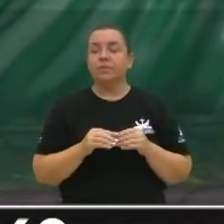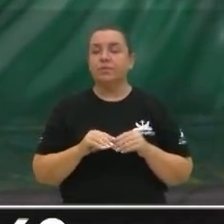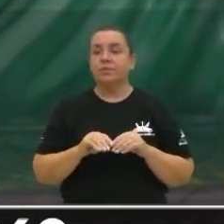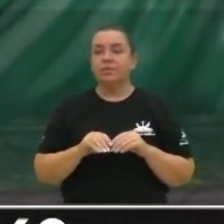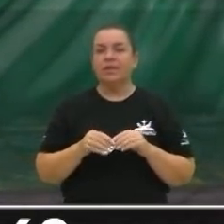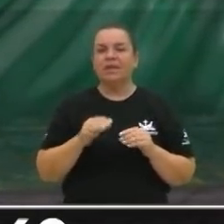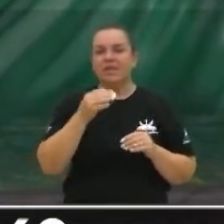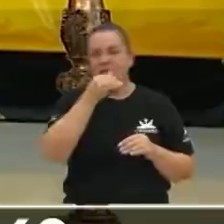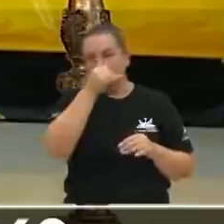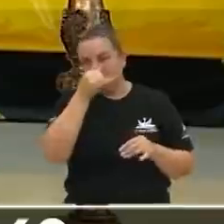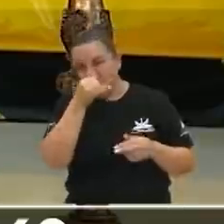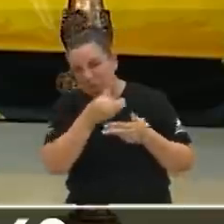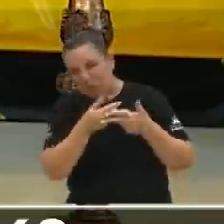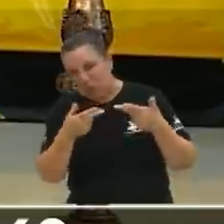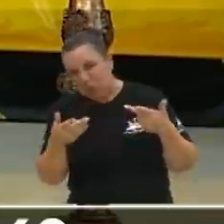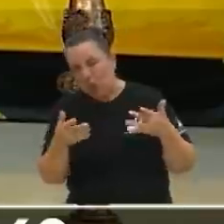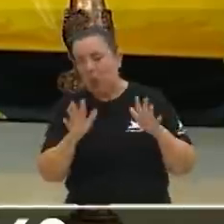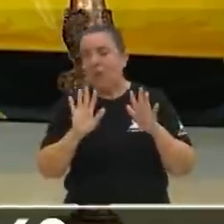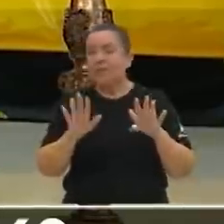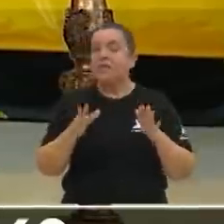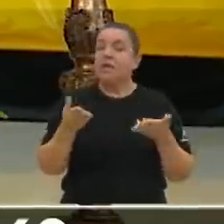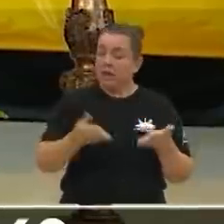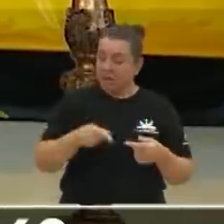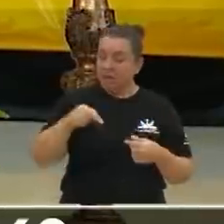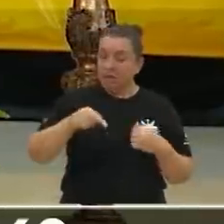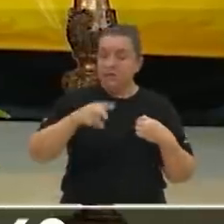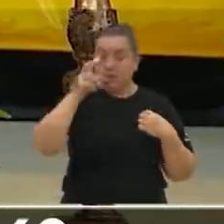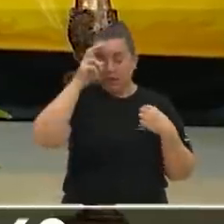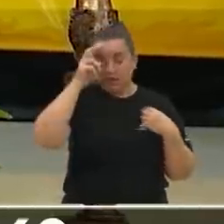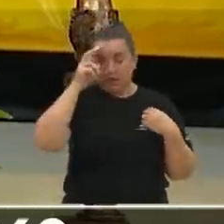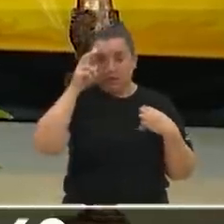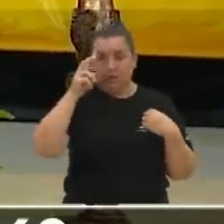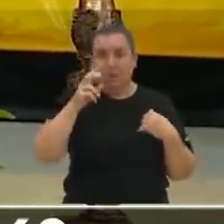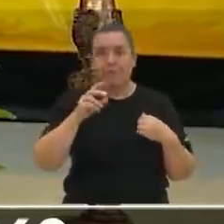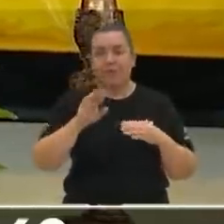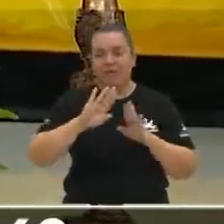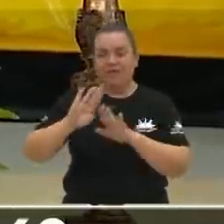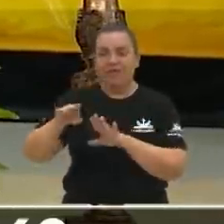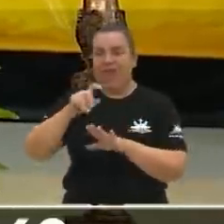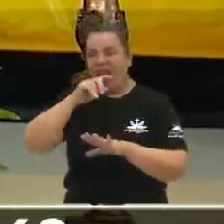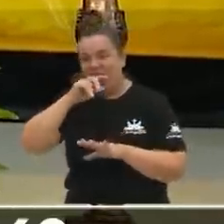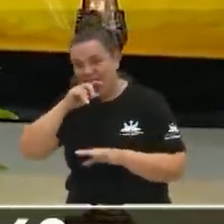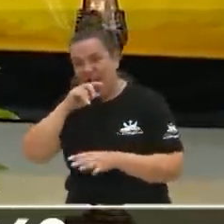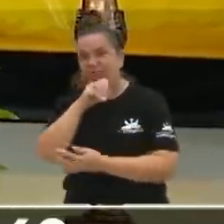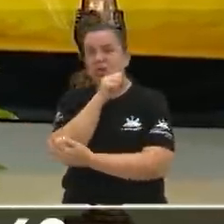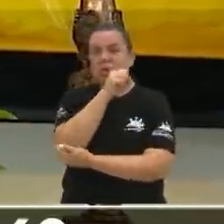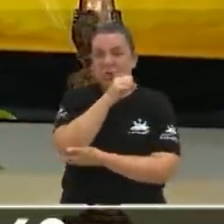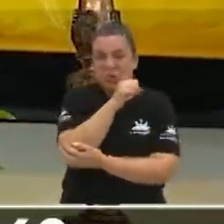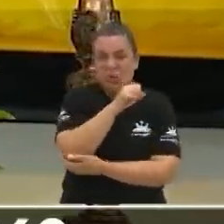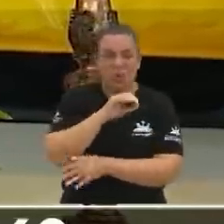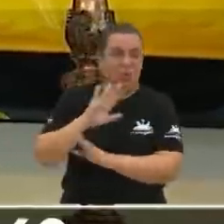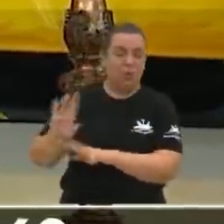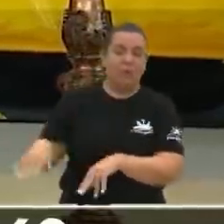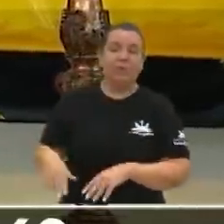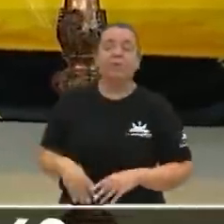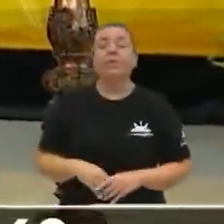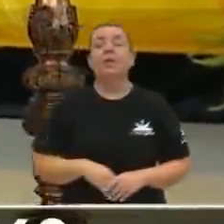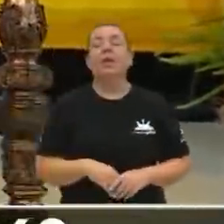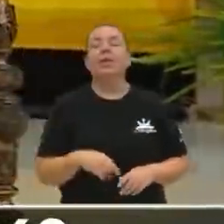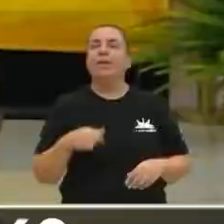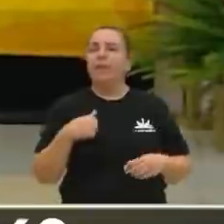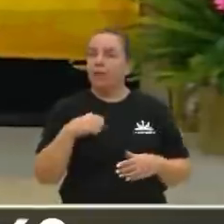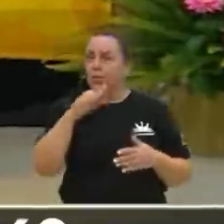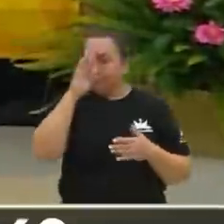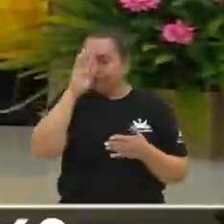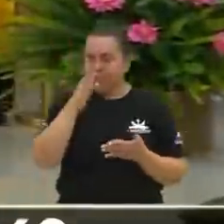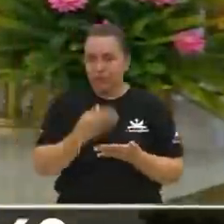o drogas Nesta quinta da Inveja do ciúme e eu quero